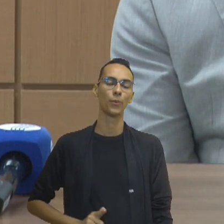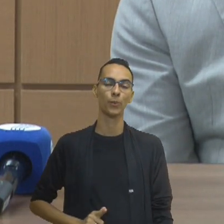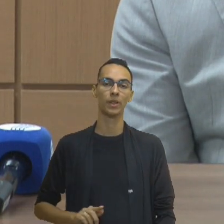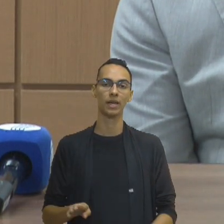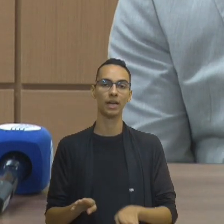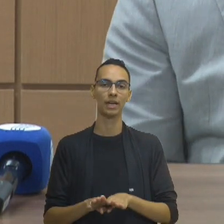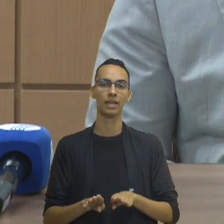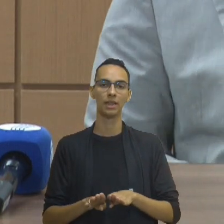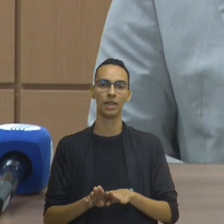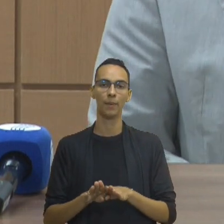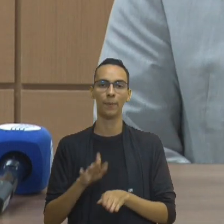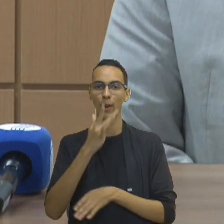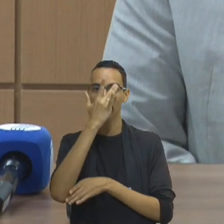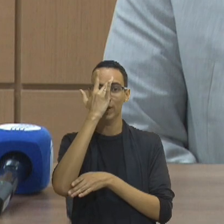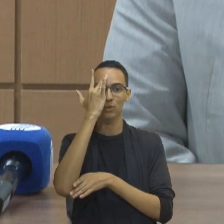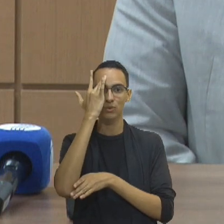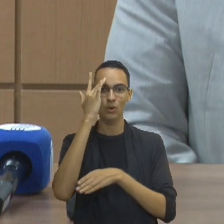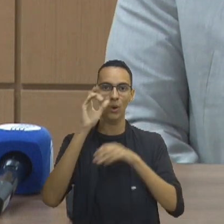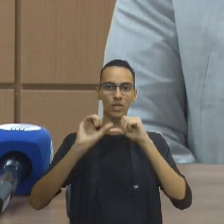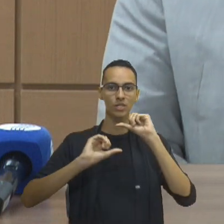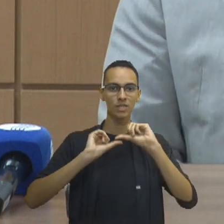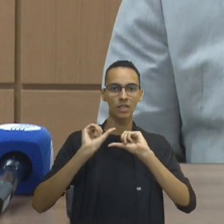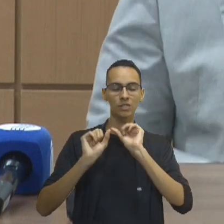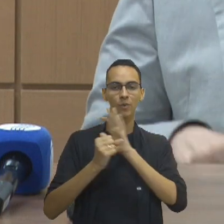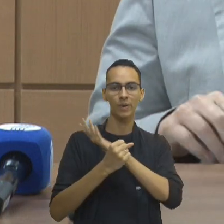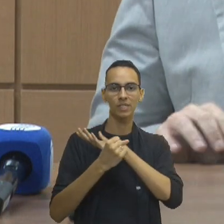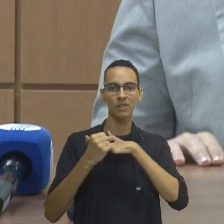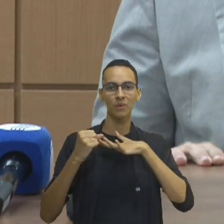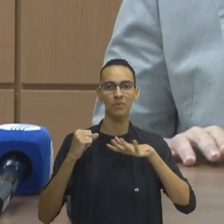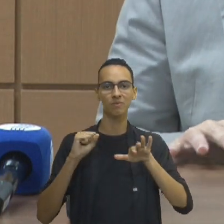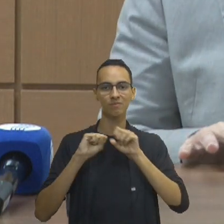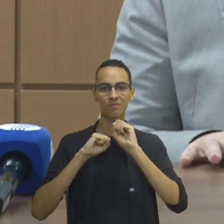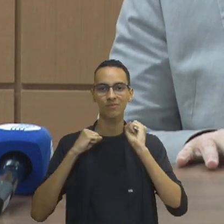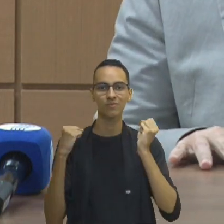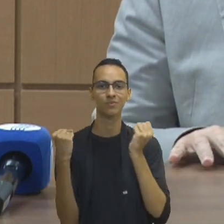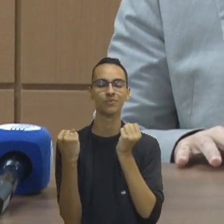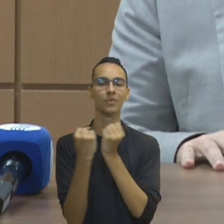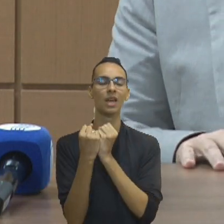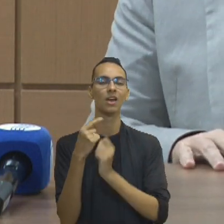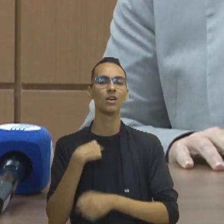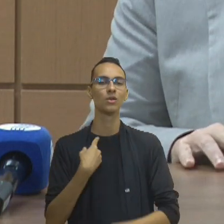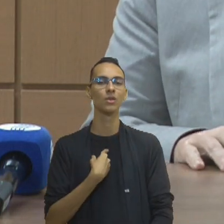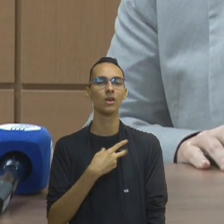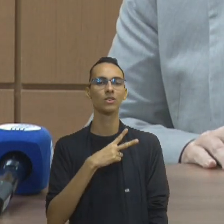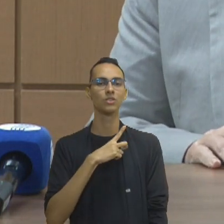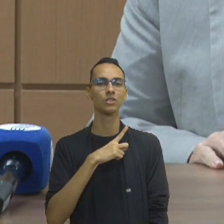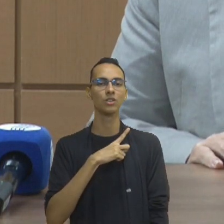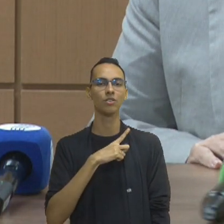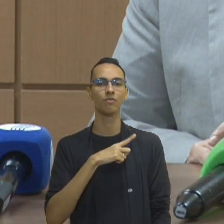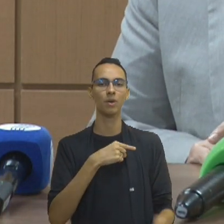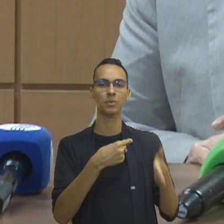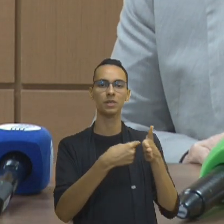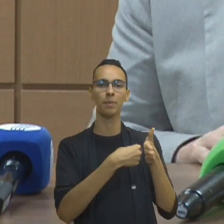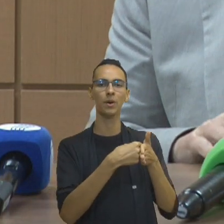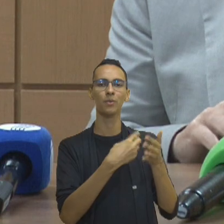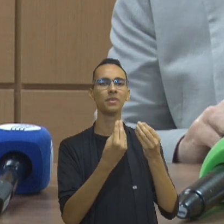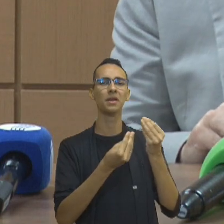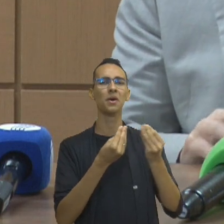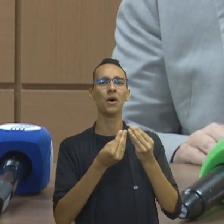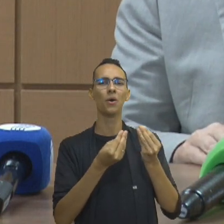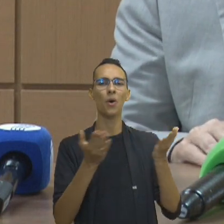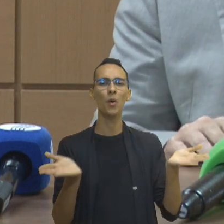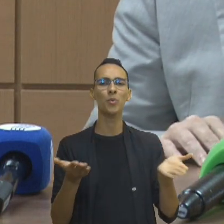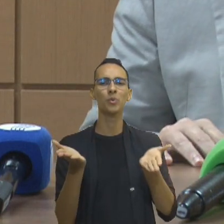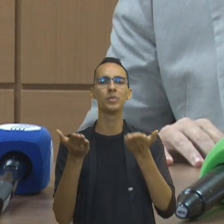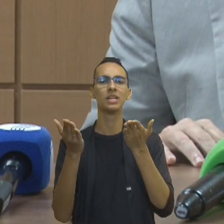transformação social. Acho que quando nós tivemos a pergunta de como mobilizar a comunidade, né, do que nós esperamos da